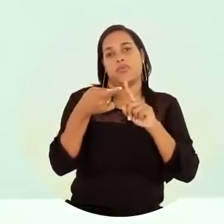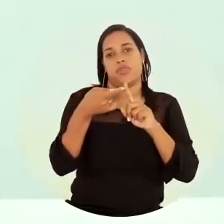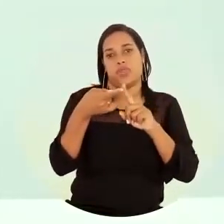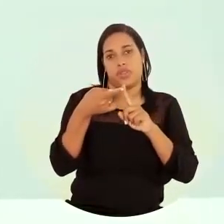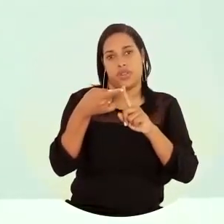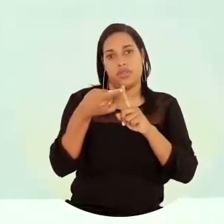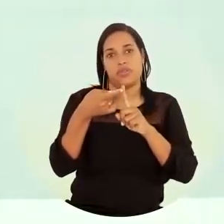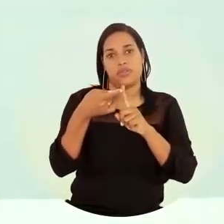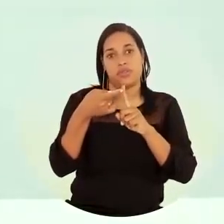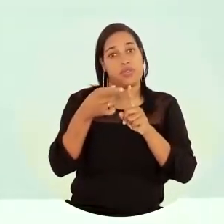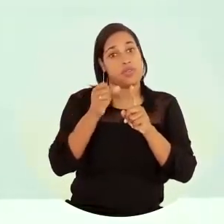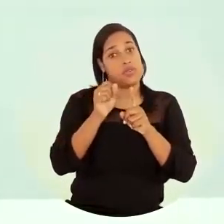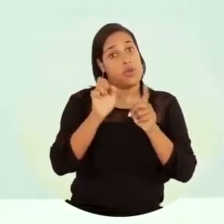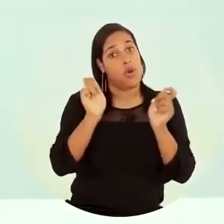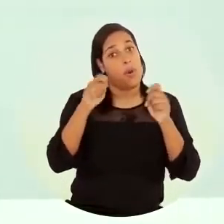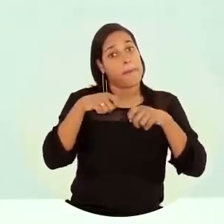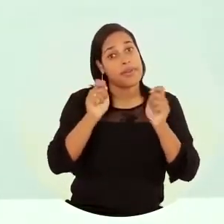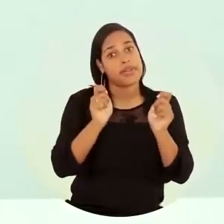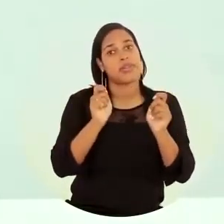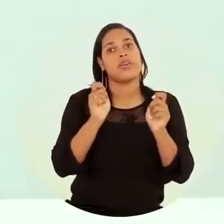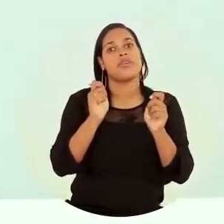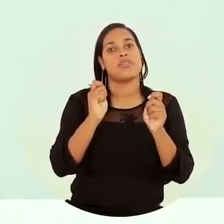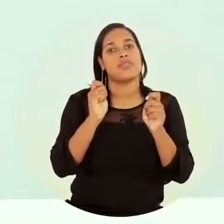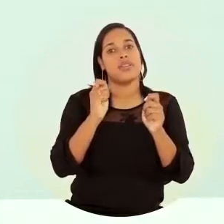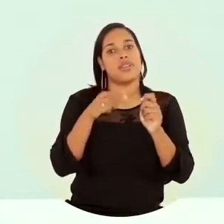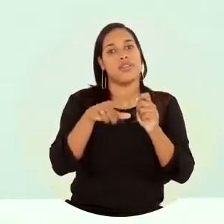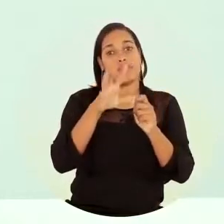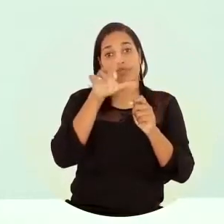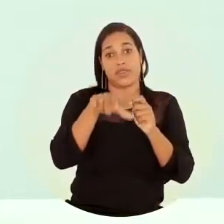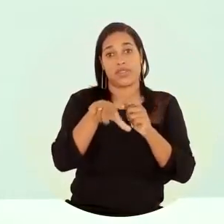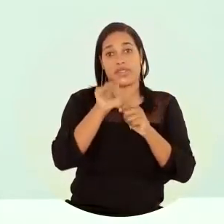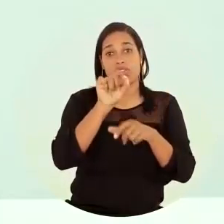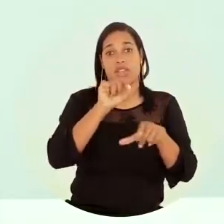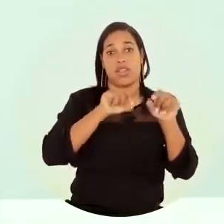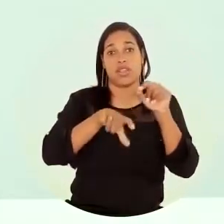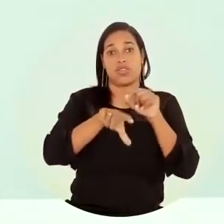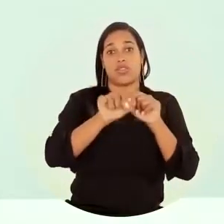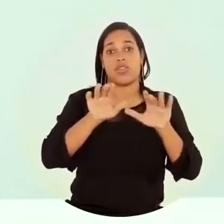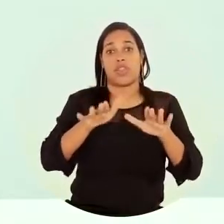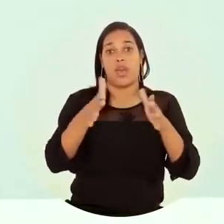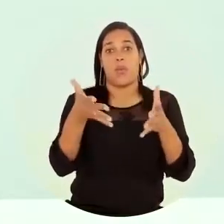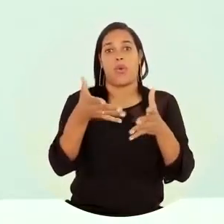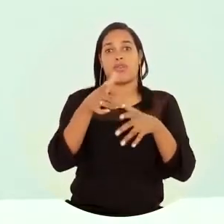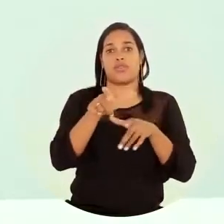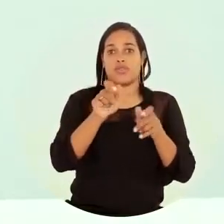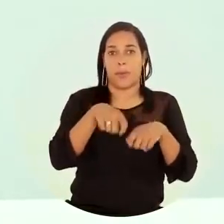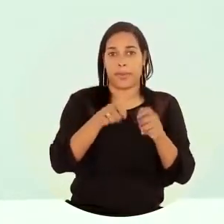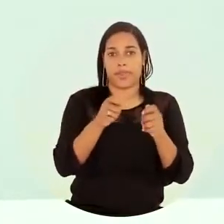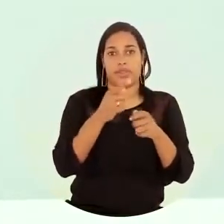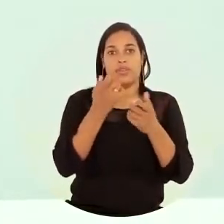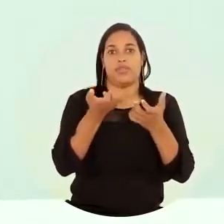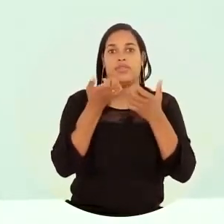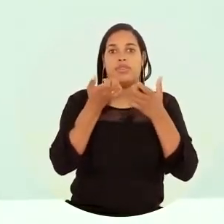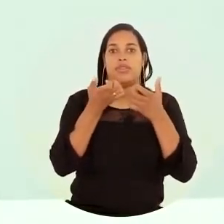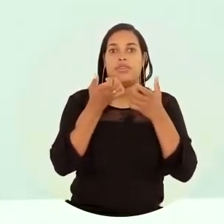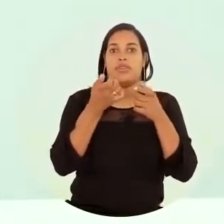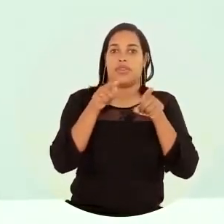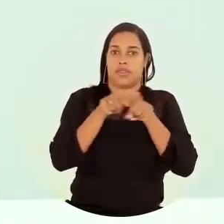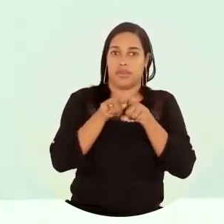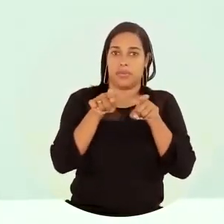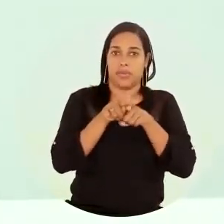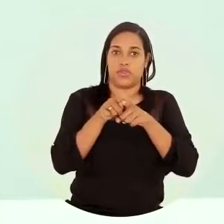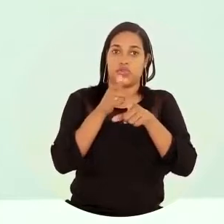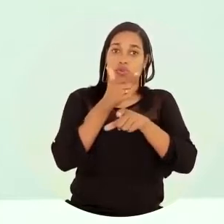os comportamentos relacionados a essas competências. Então, por exemplo, a empresa pode dizer que ela quer pessoas que trabalhem para